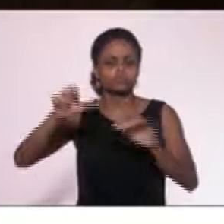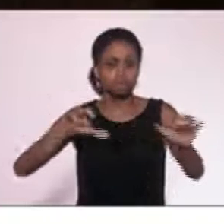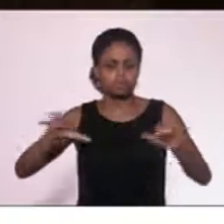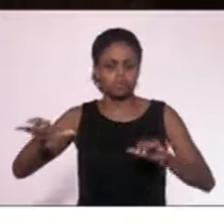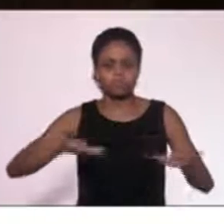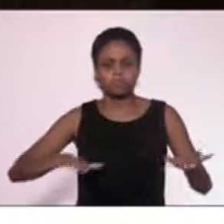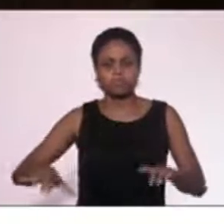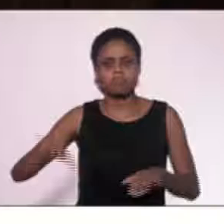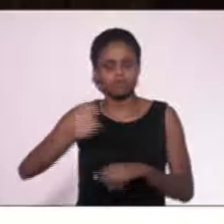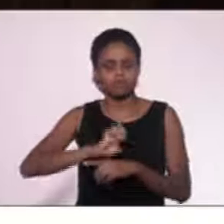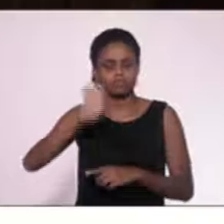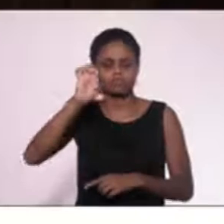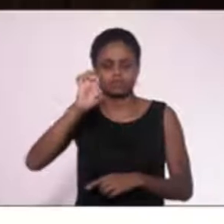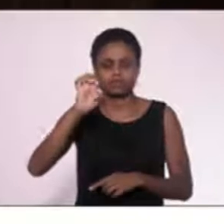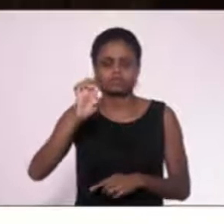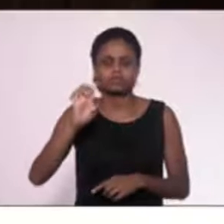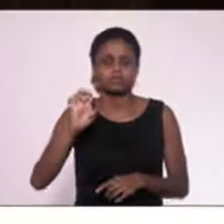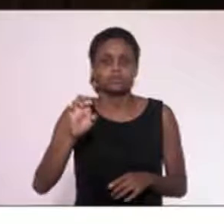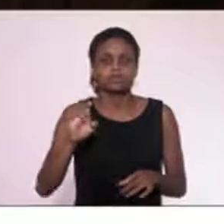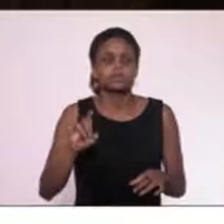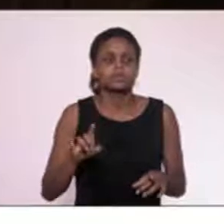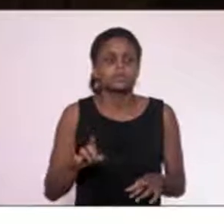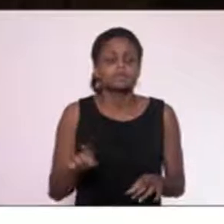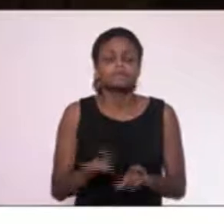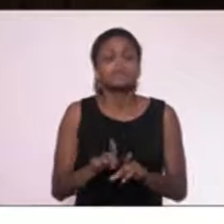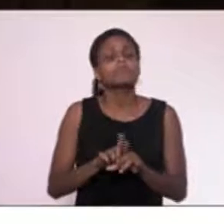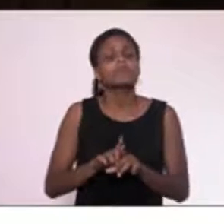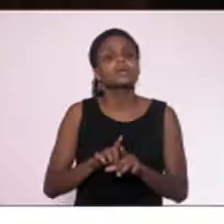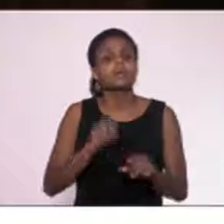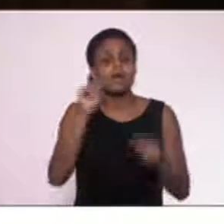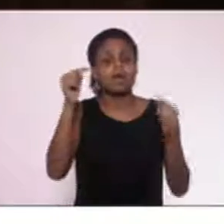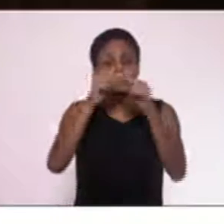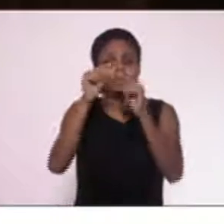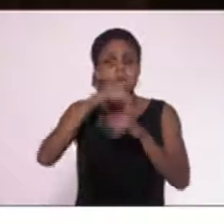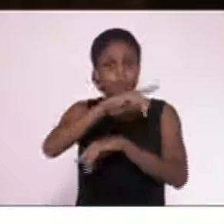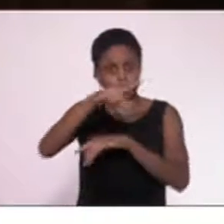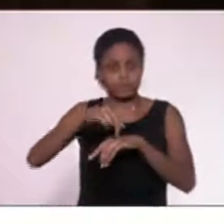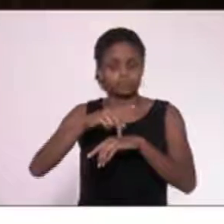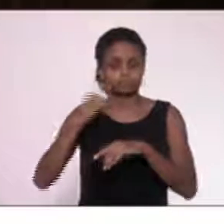do estado e do nosso próprio país.